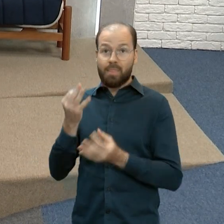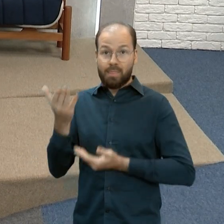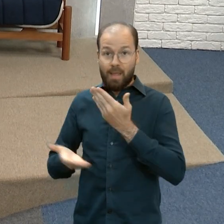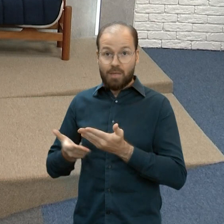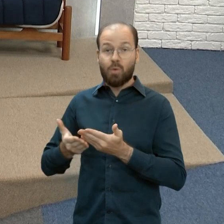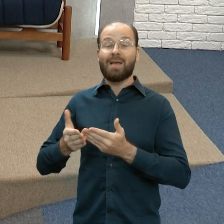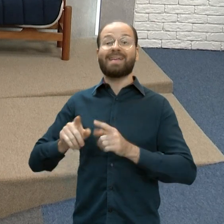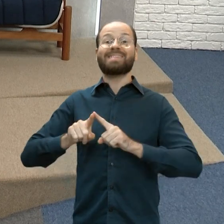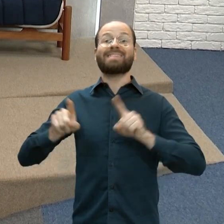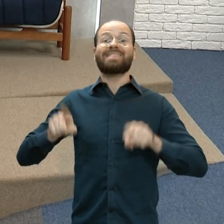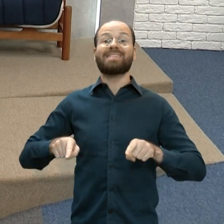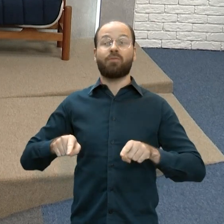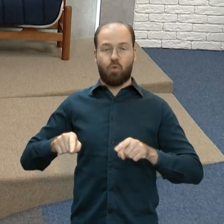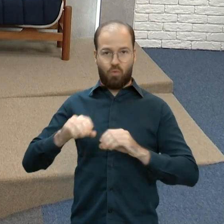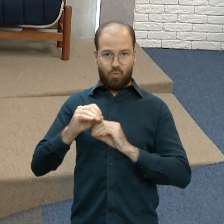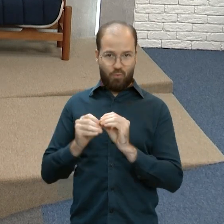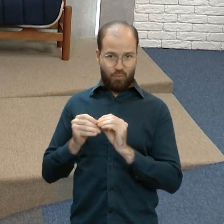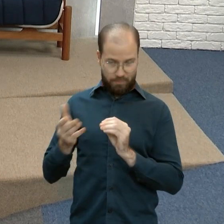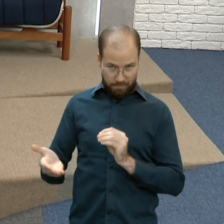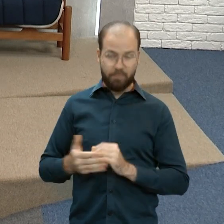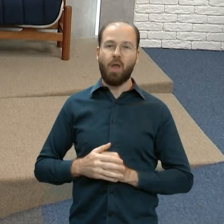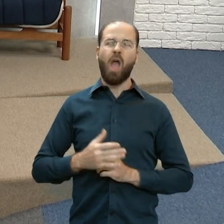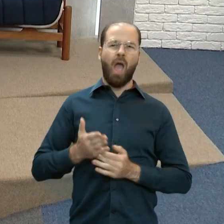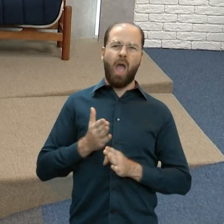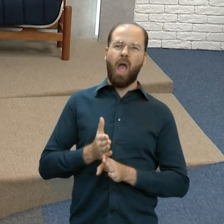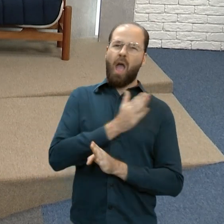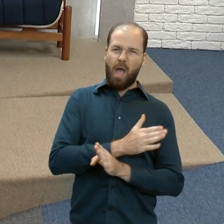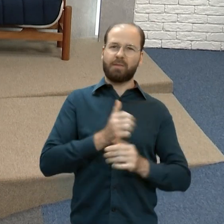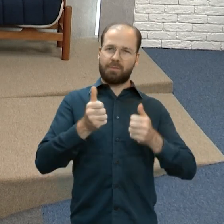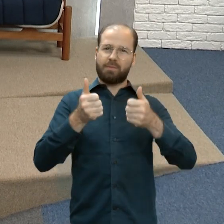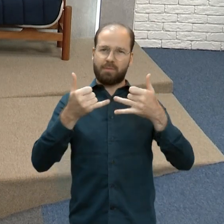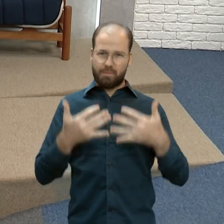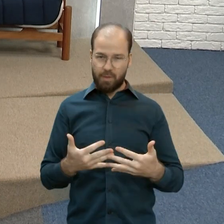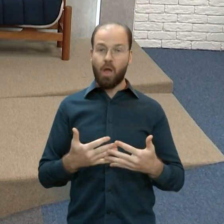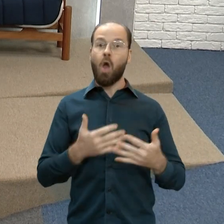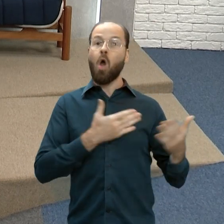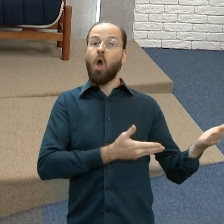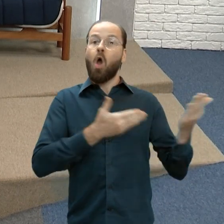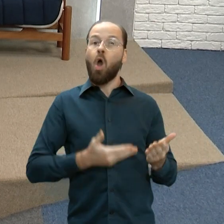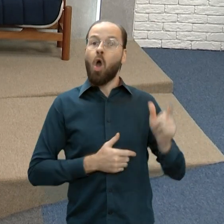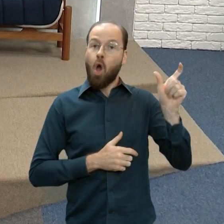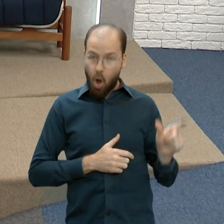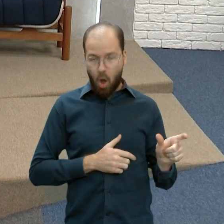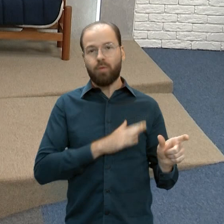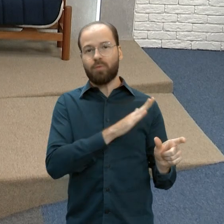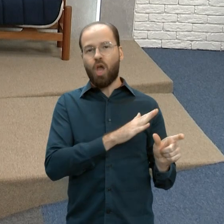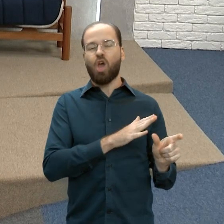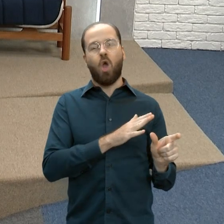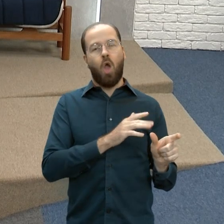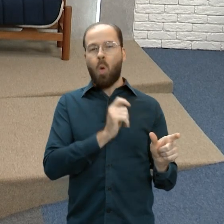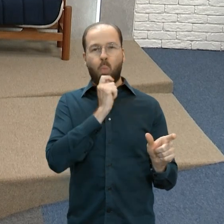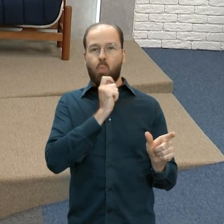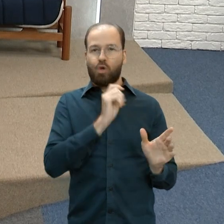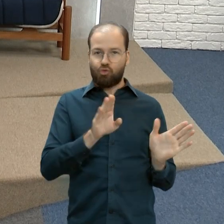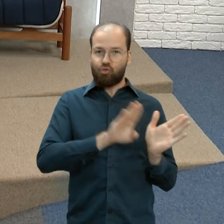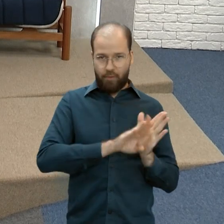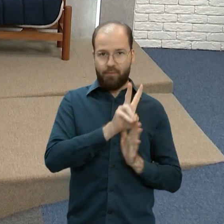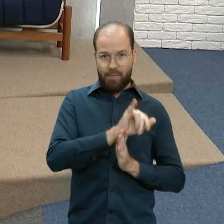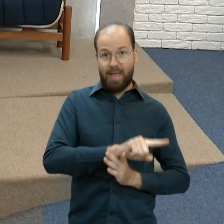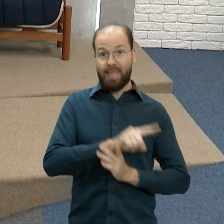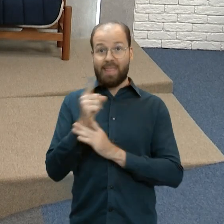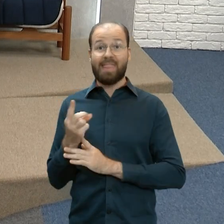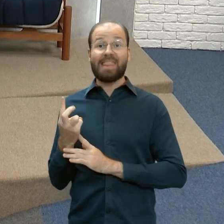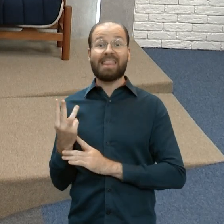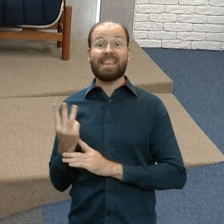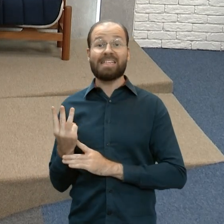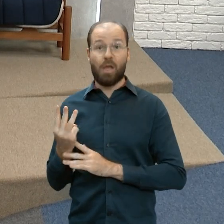para vocês que nós estaríamos com outro convidado, mas esse convidado vai chegar no terceiro bloco para então integrar esse nosso bate-papo. Muito